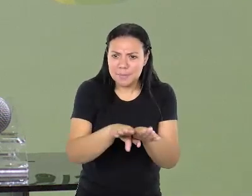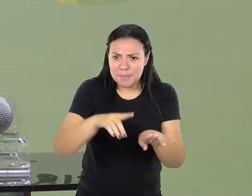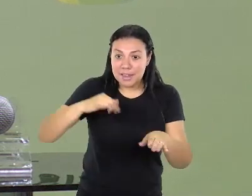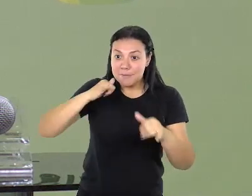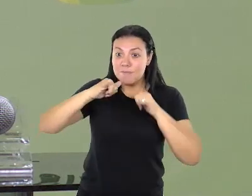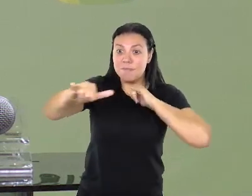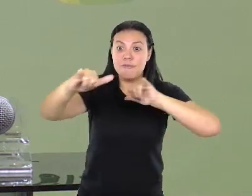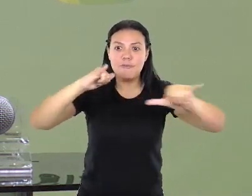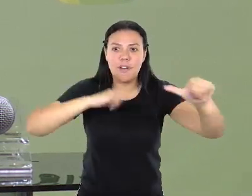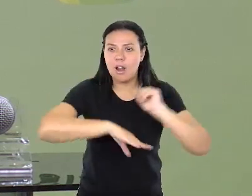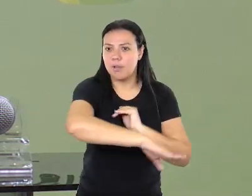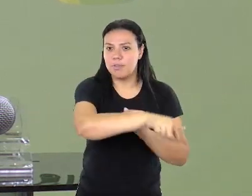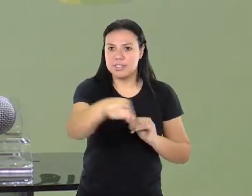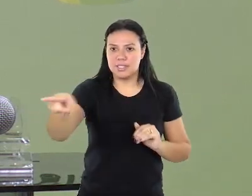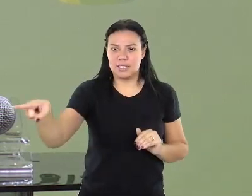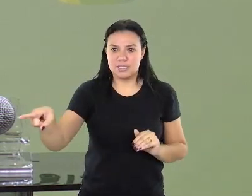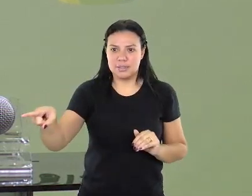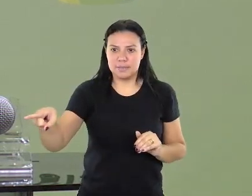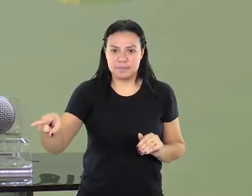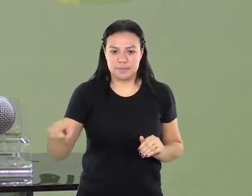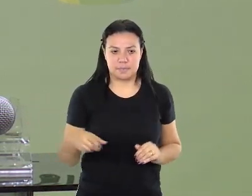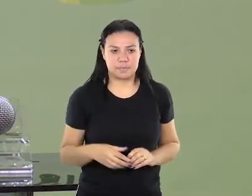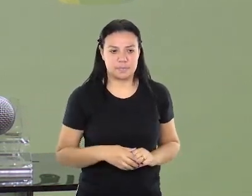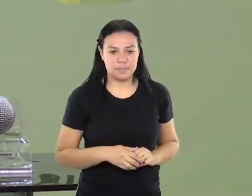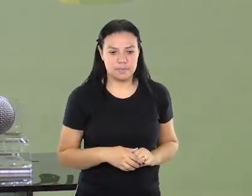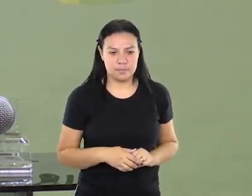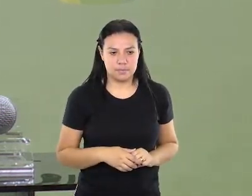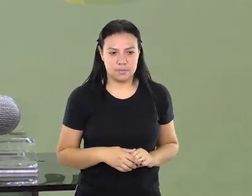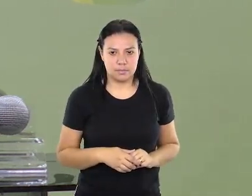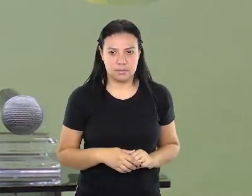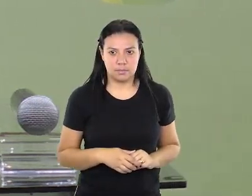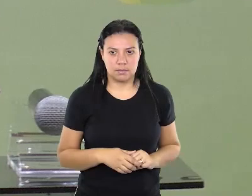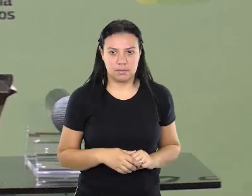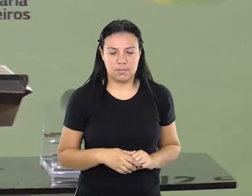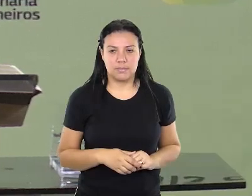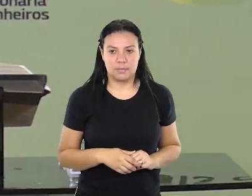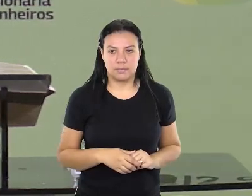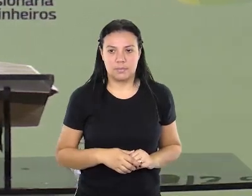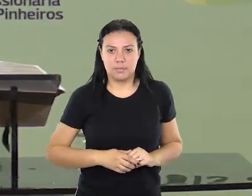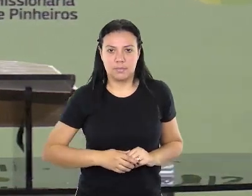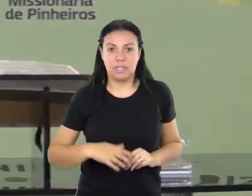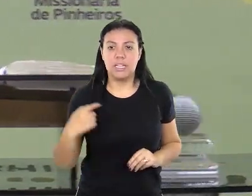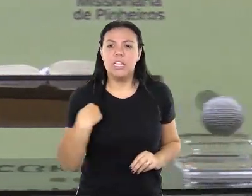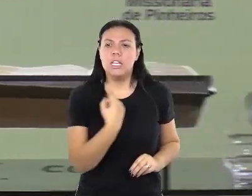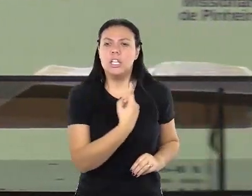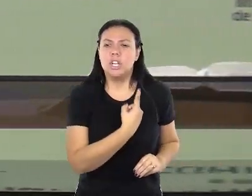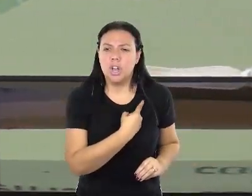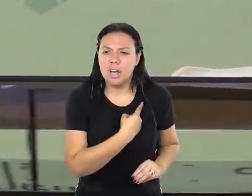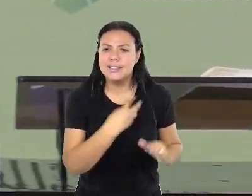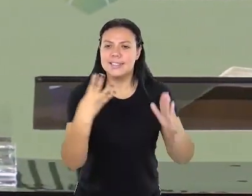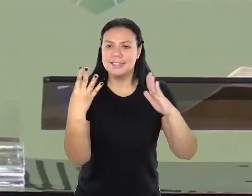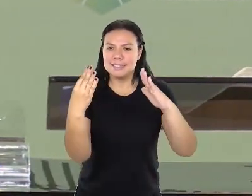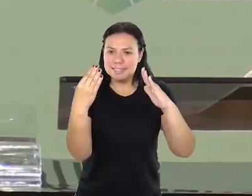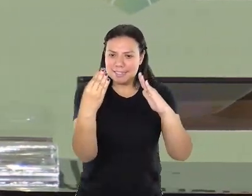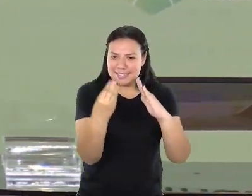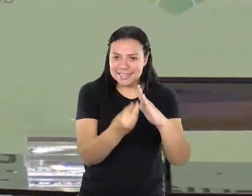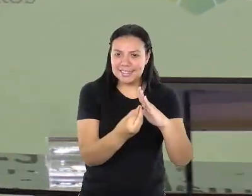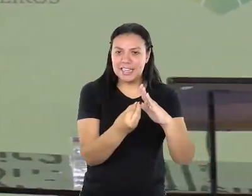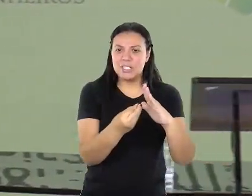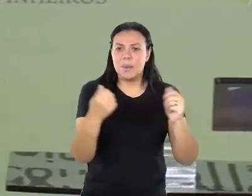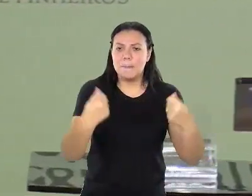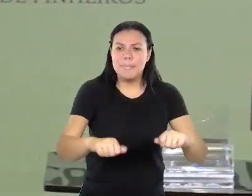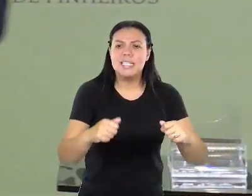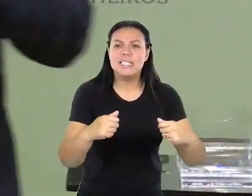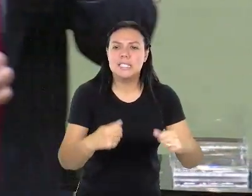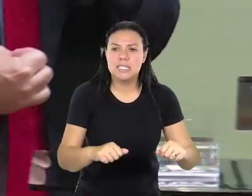mesma obra, a obra do Pai. O Filho já deu a sua contribuição, e nós, como igreja, temos que